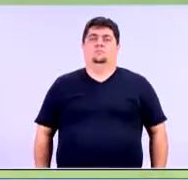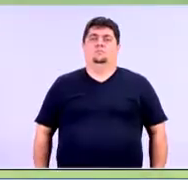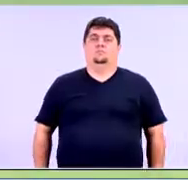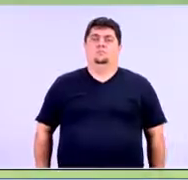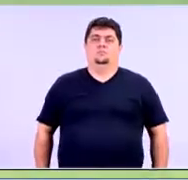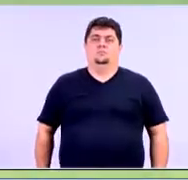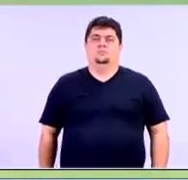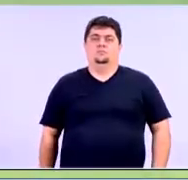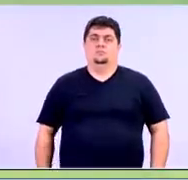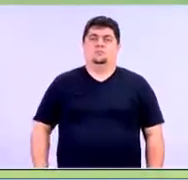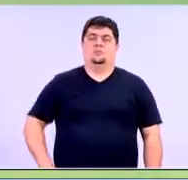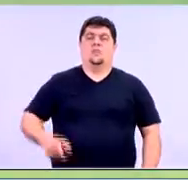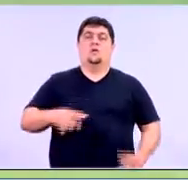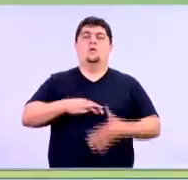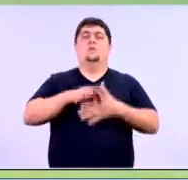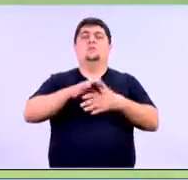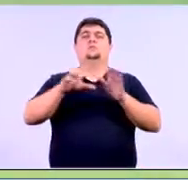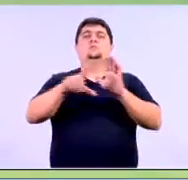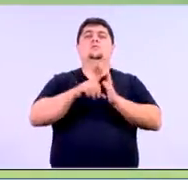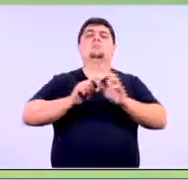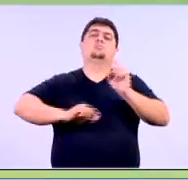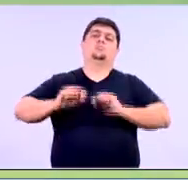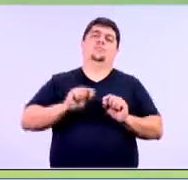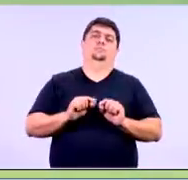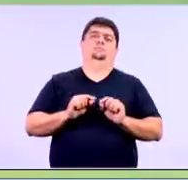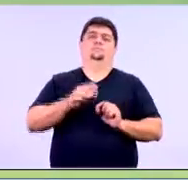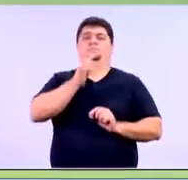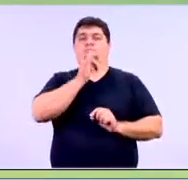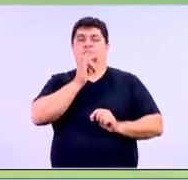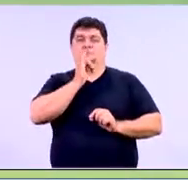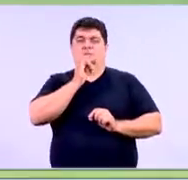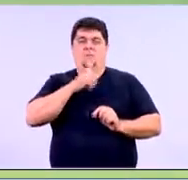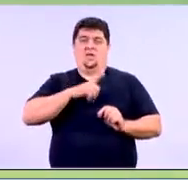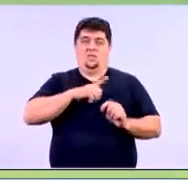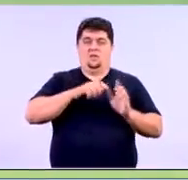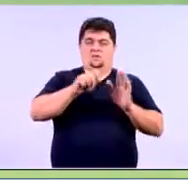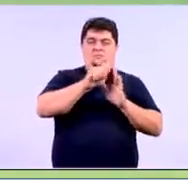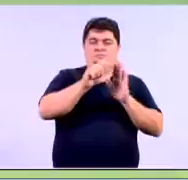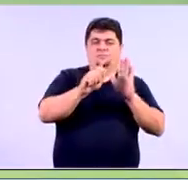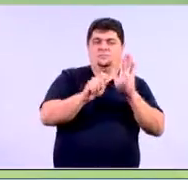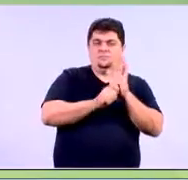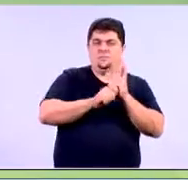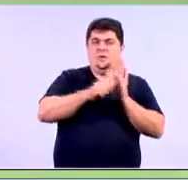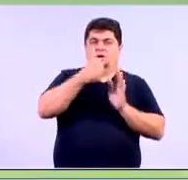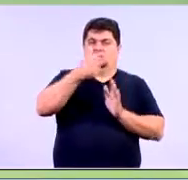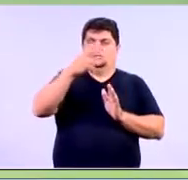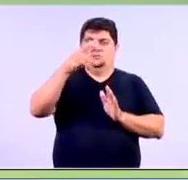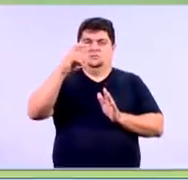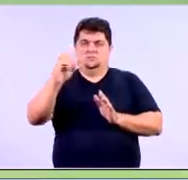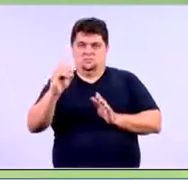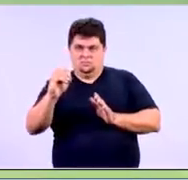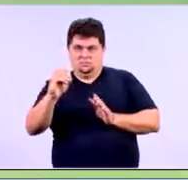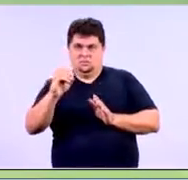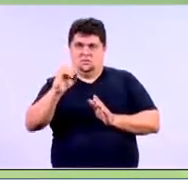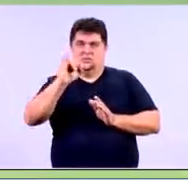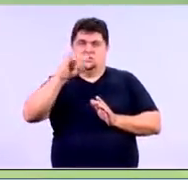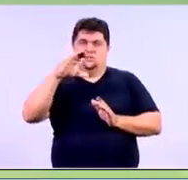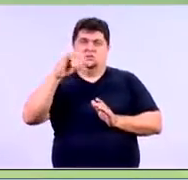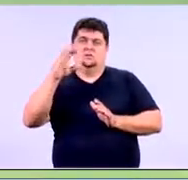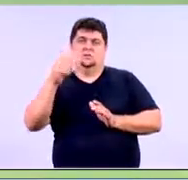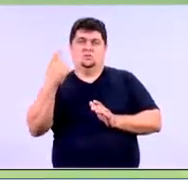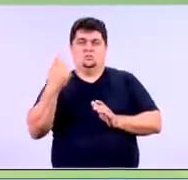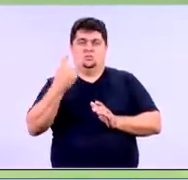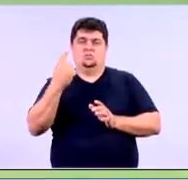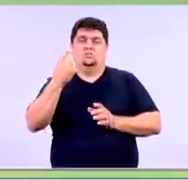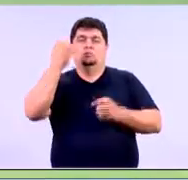Bom, o princípio da legalidade, nós temos no artigo 150, inciso 1 da Constituição Federal, que ele